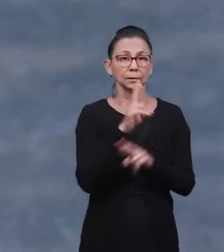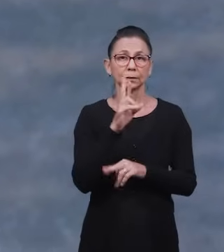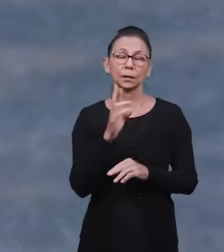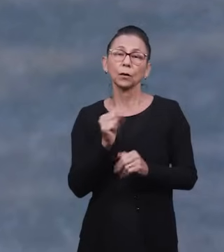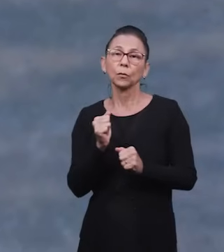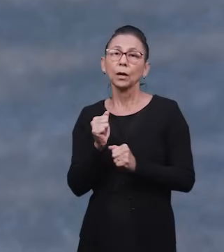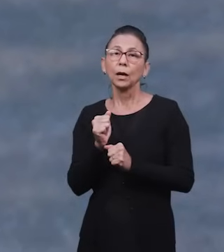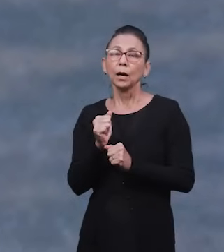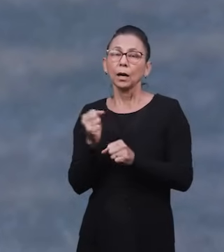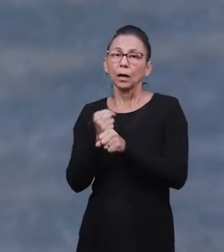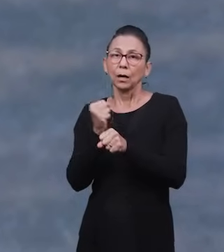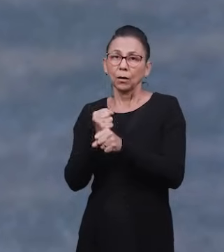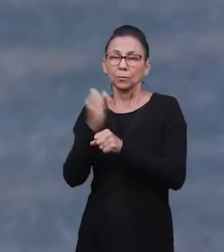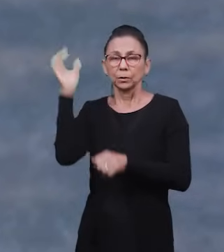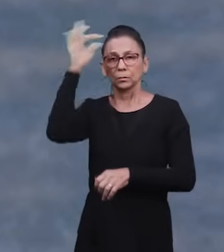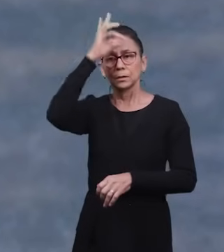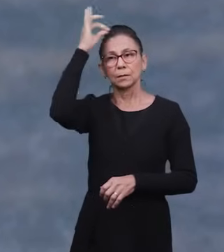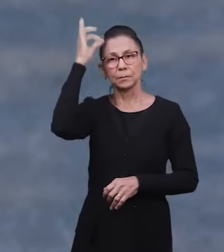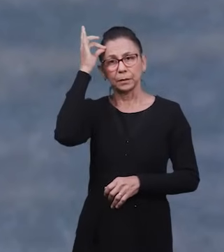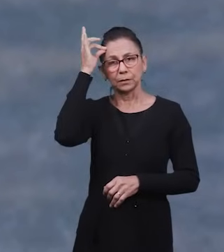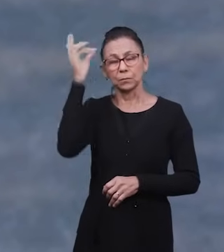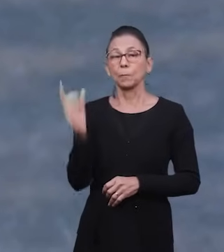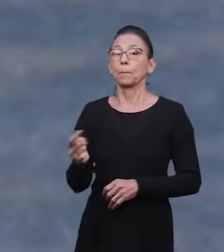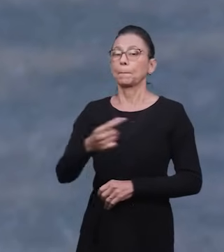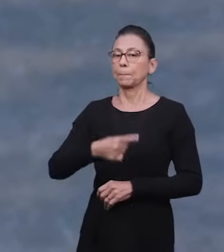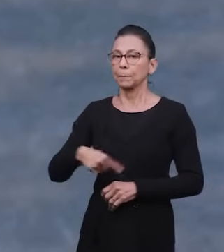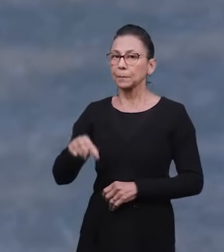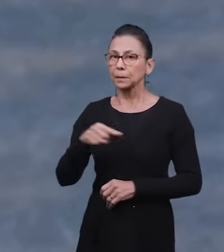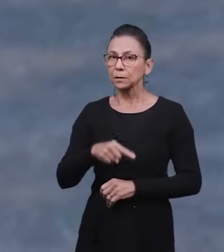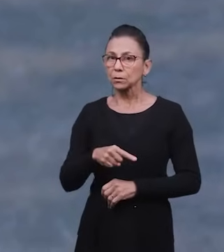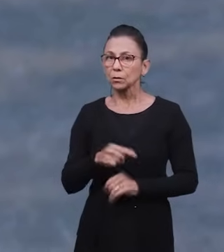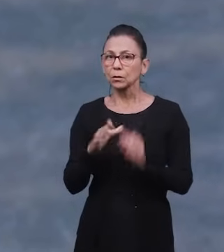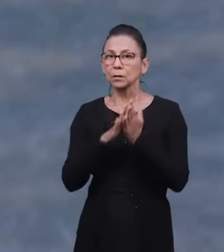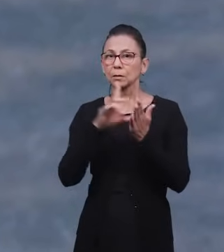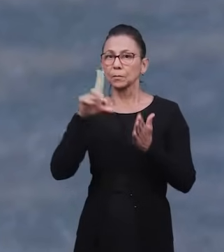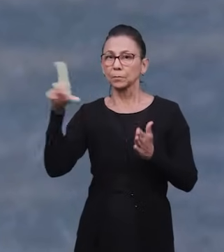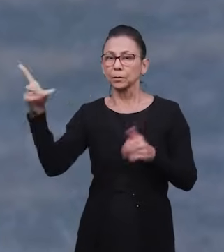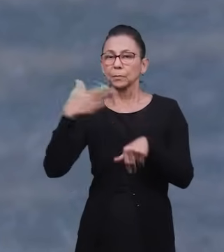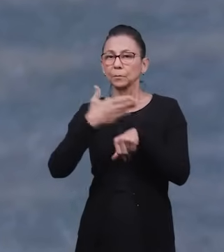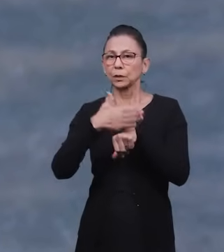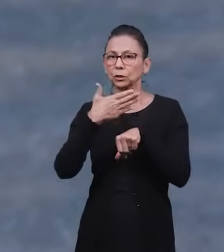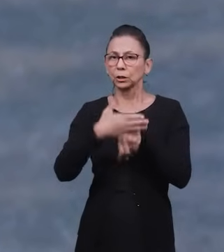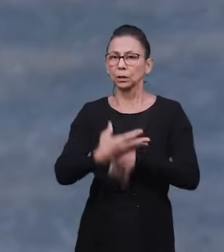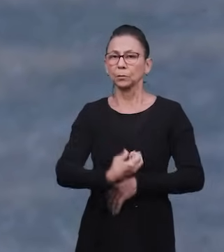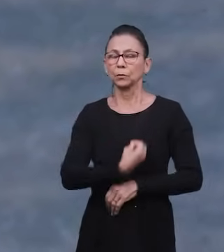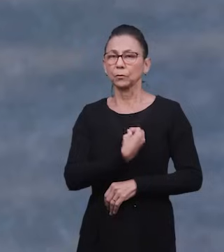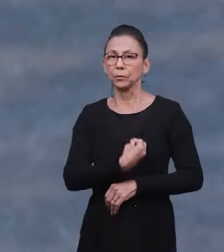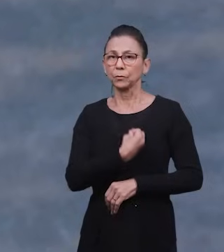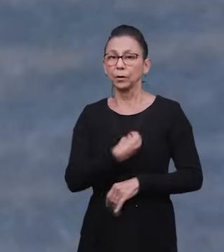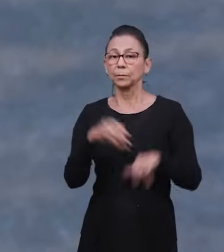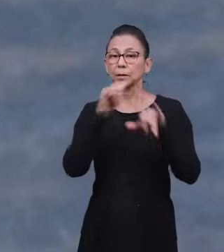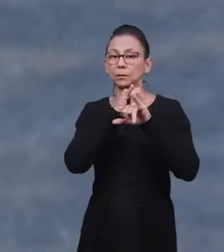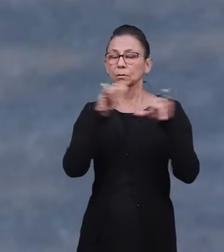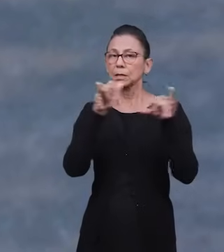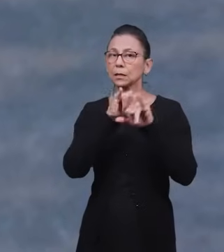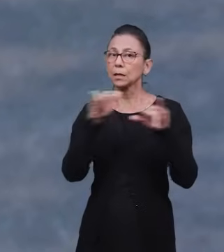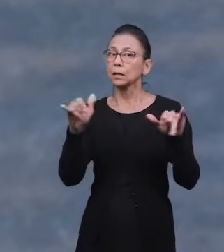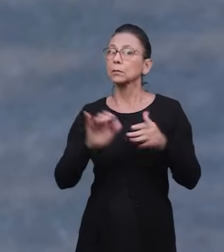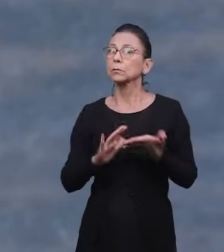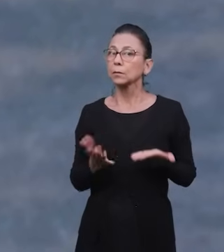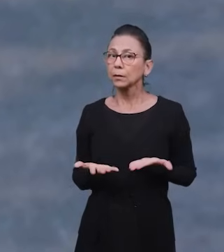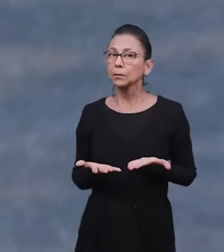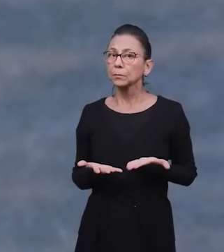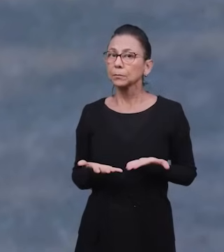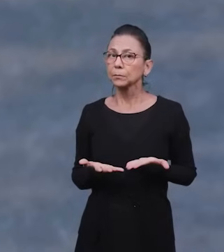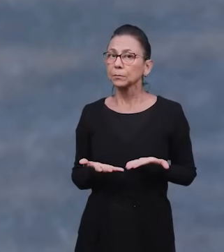doutrinados, ensinados, aprendemos a palavra de Deus, vivemos a palavra, anunciamos isso. E quando se fala de apostasia,